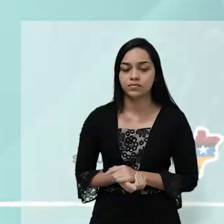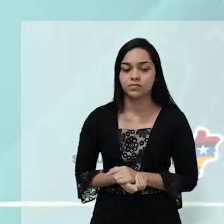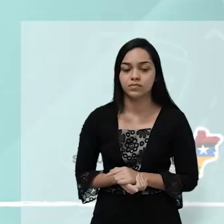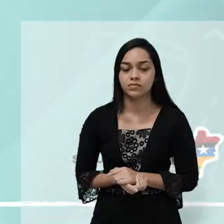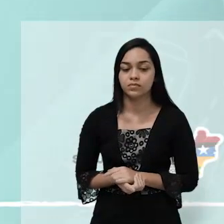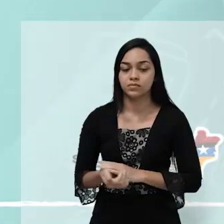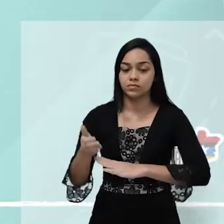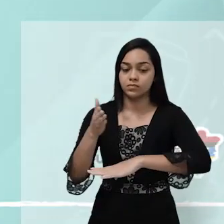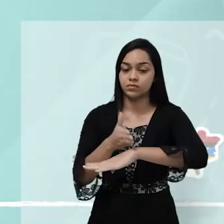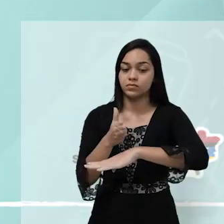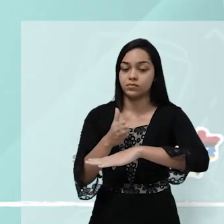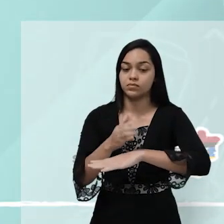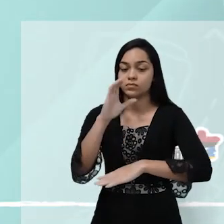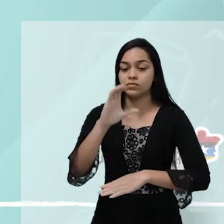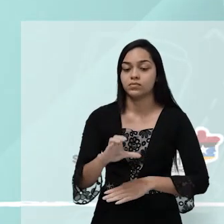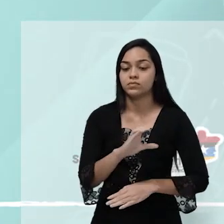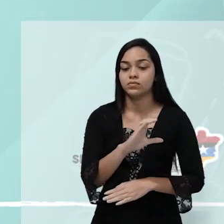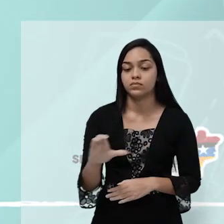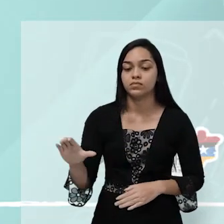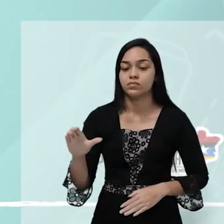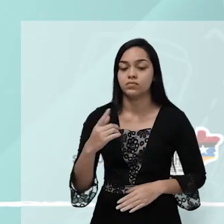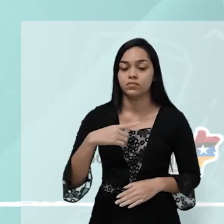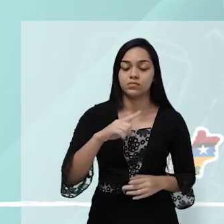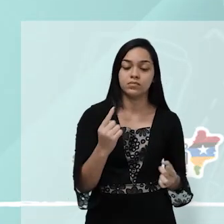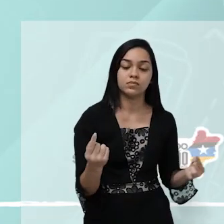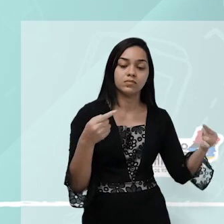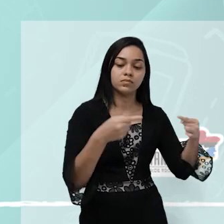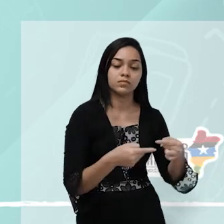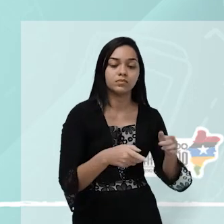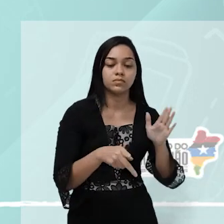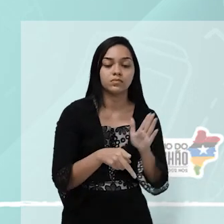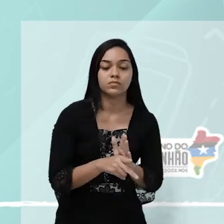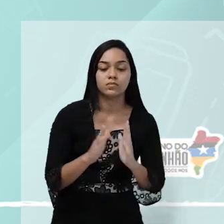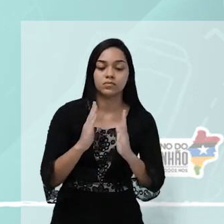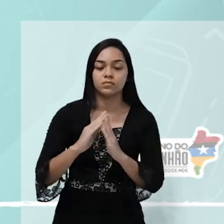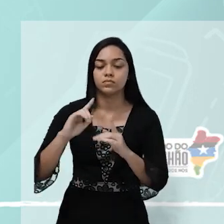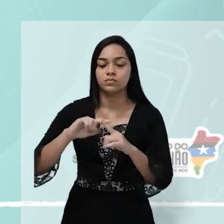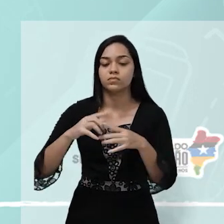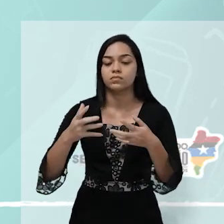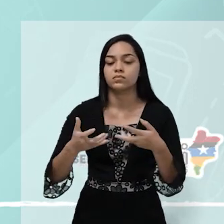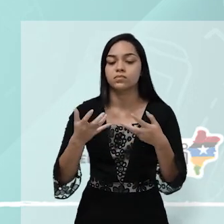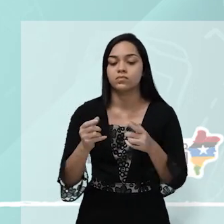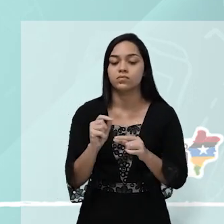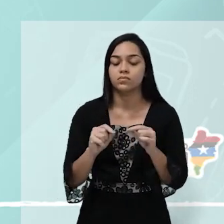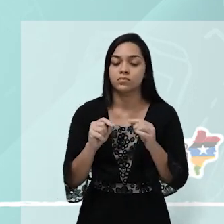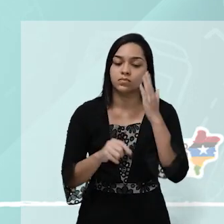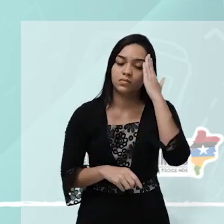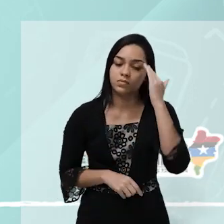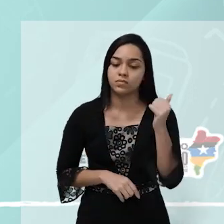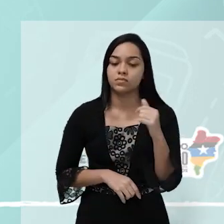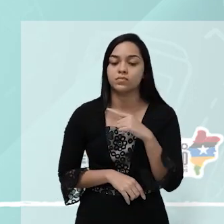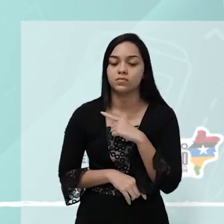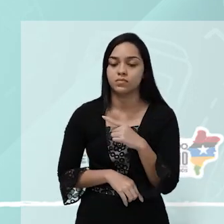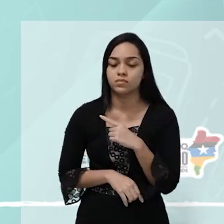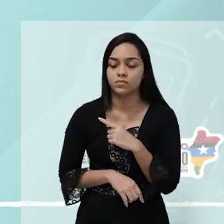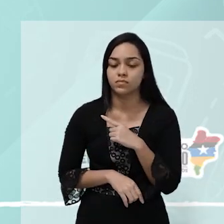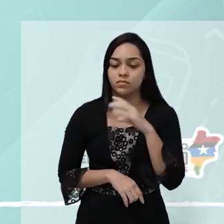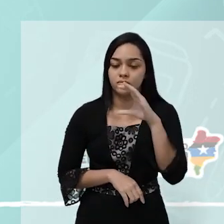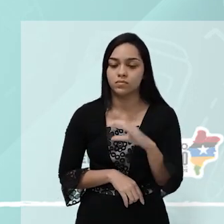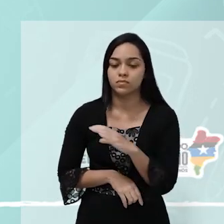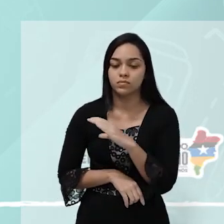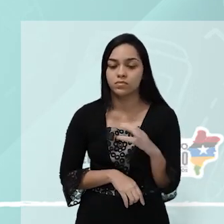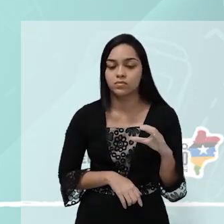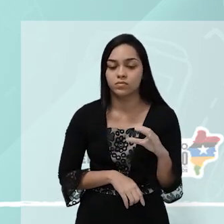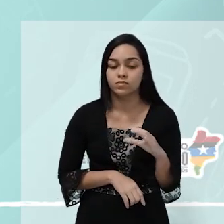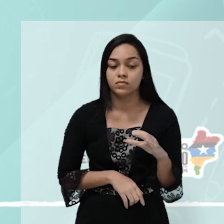Na Idade Média, quando os católicos iam contra os dogmas da própria igreja, mas queriam continuar sendo reconhecidos como